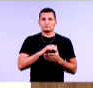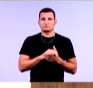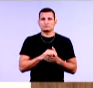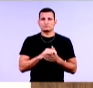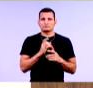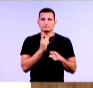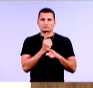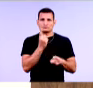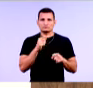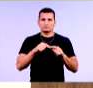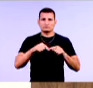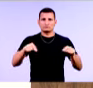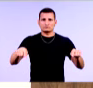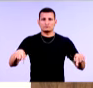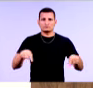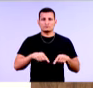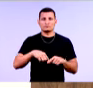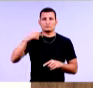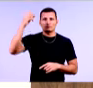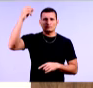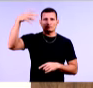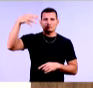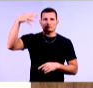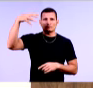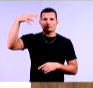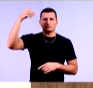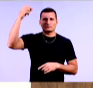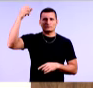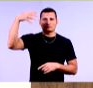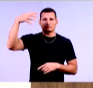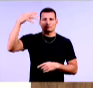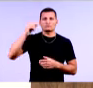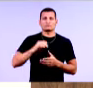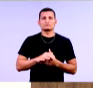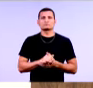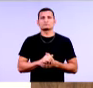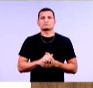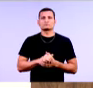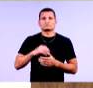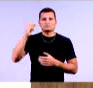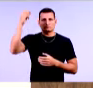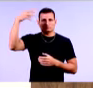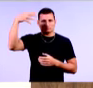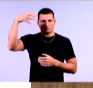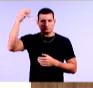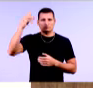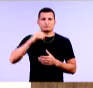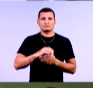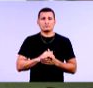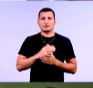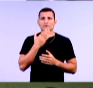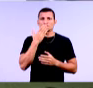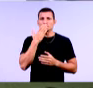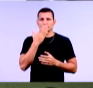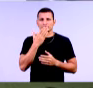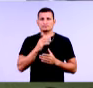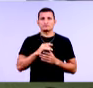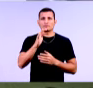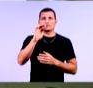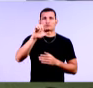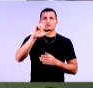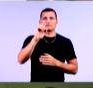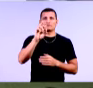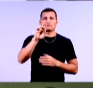identificou na sala de aula a lâmpada, certo? Boa. A lâmpada é de tipo de lâmpada, se é